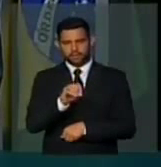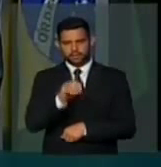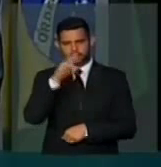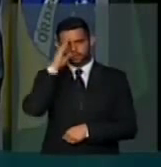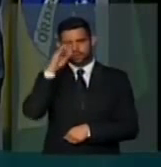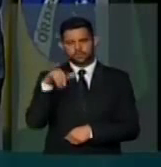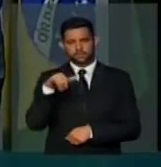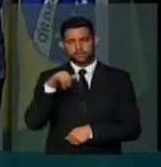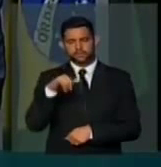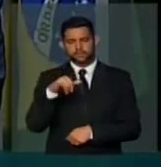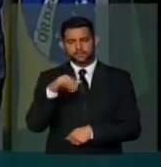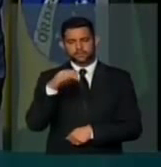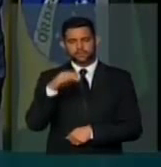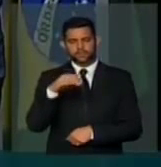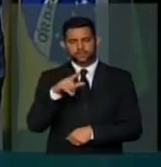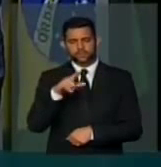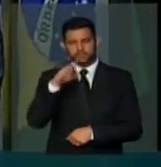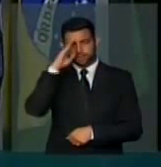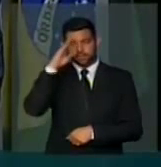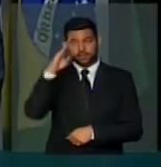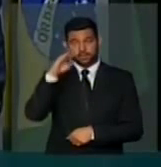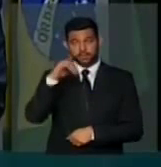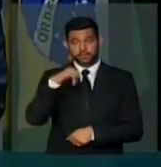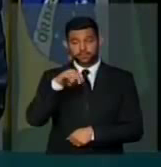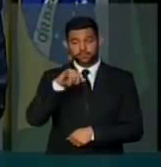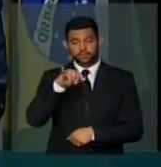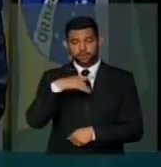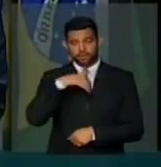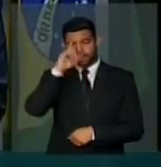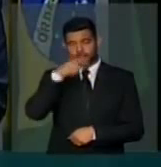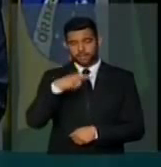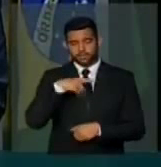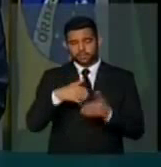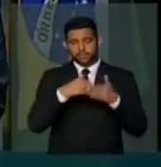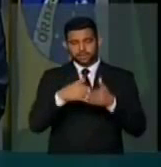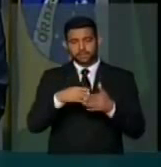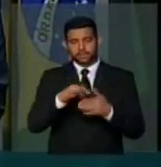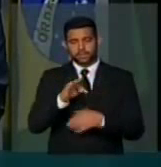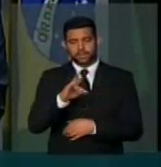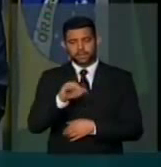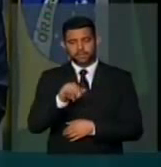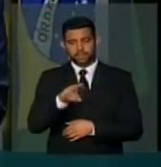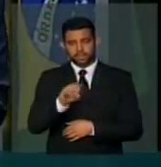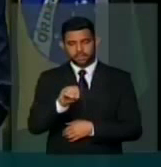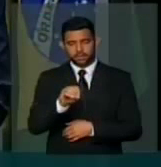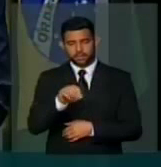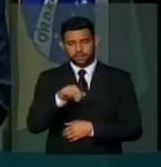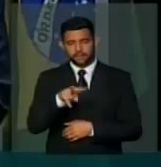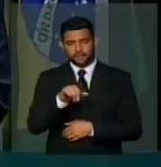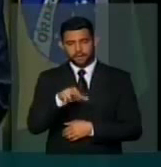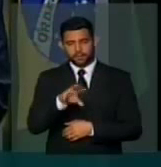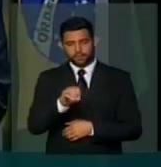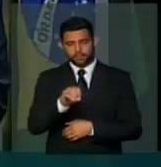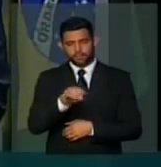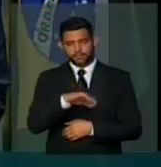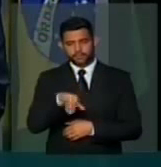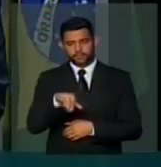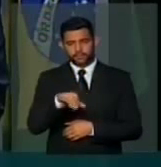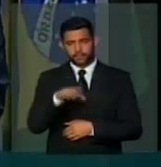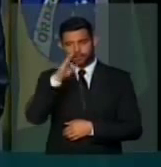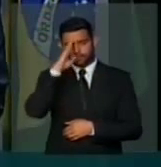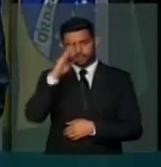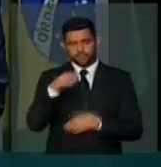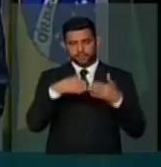do Exército Eduardo Dias da Costa Vilas Boas, comandante do Exército, tenente brigadeiro do ar Nivaldo Luiz Rossato, comandante